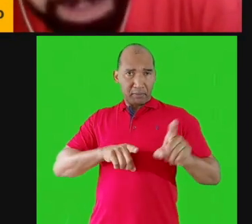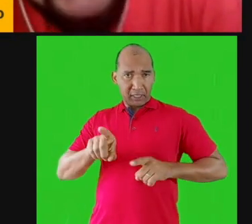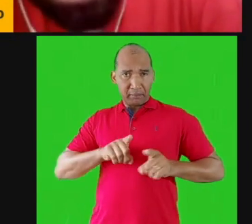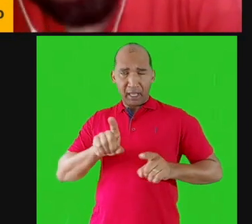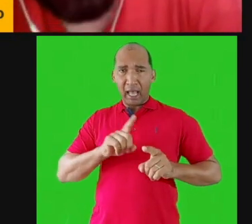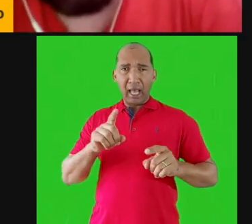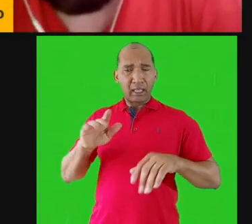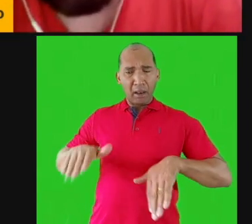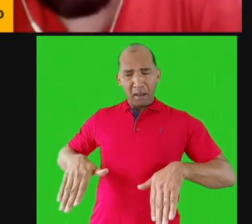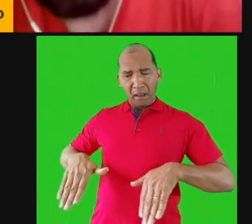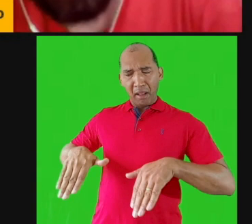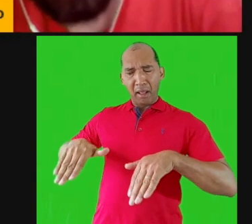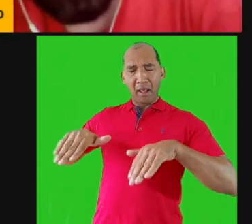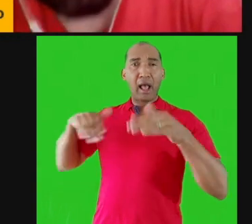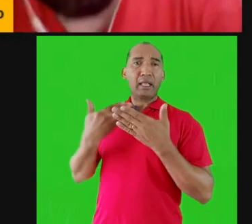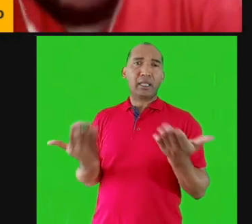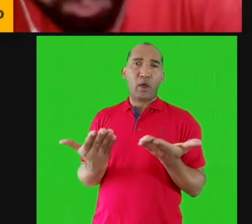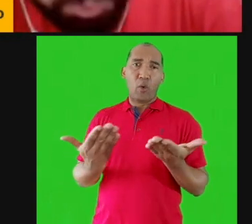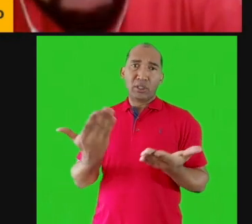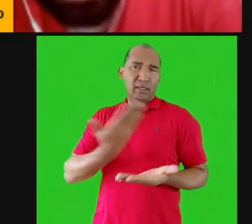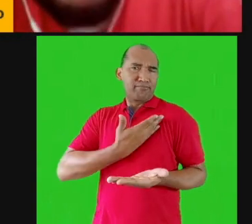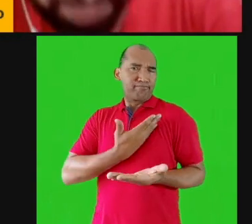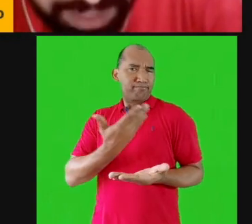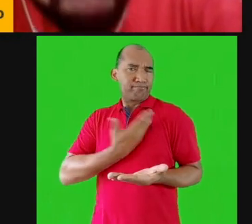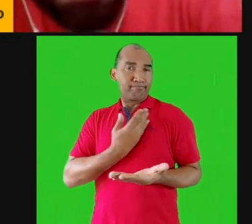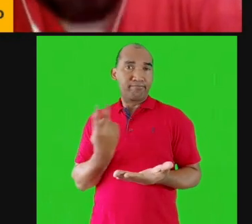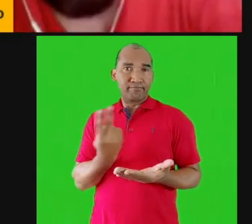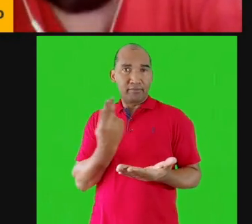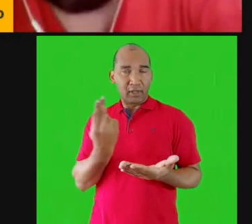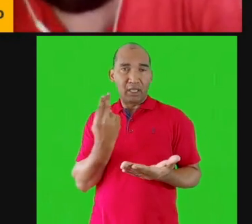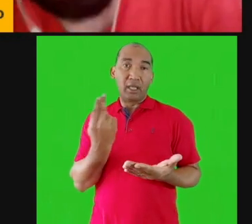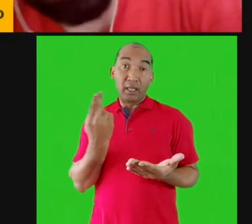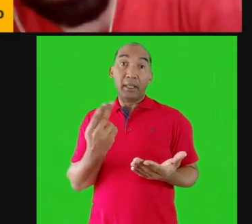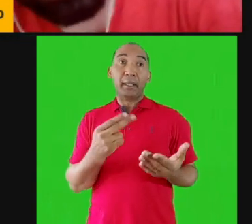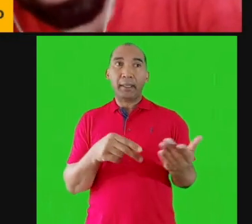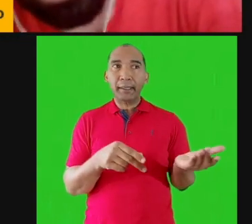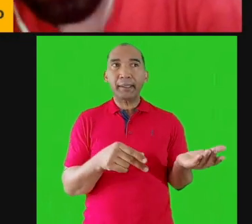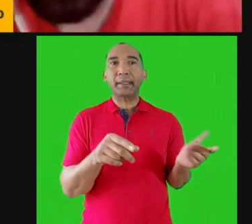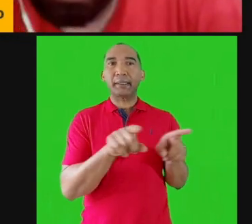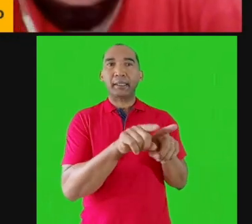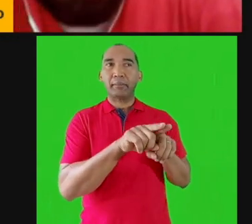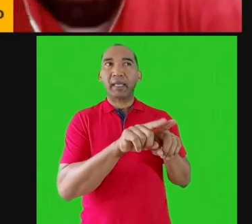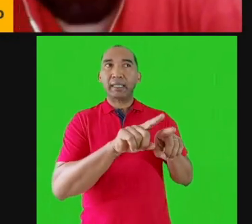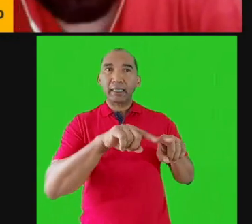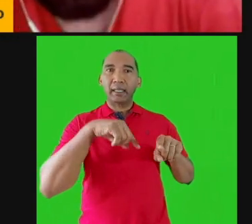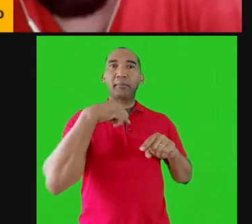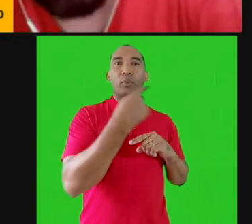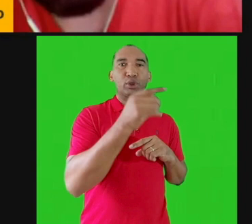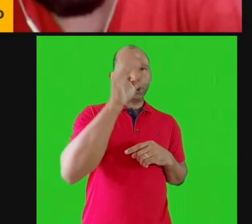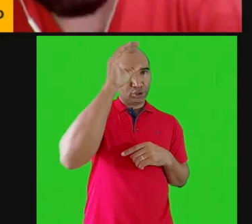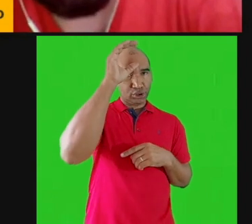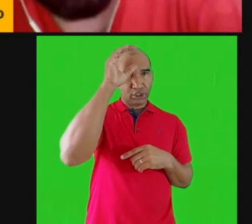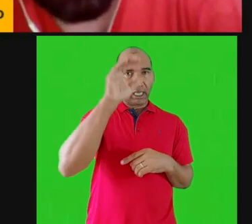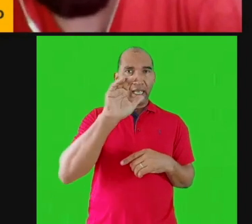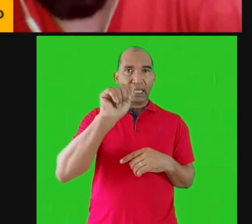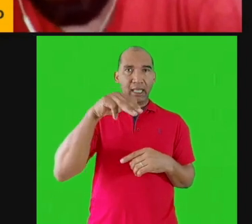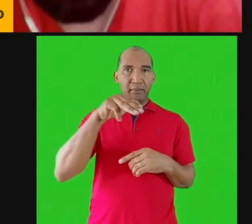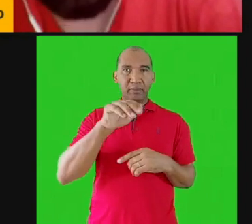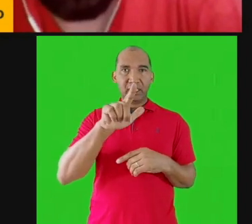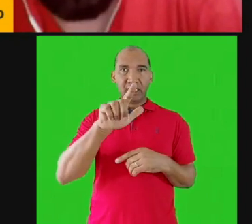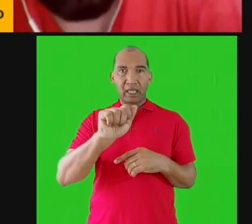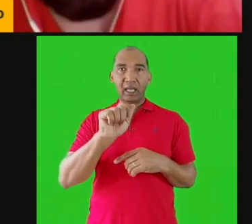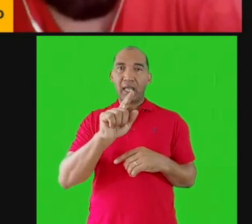melhor amiga, e a gente cresceu junto, quanto primos, e mais tarde tem uma tia, que é a Camille, que tem toda essa representatividade de